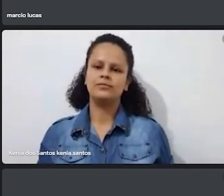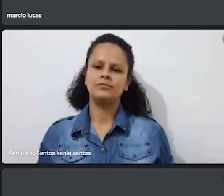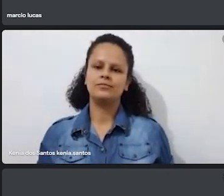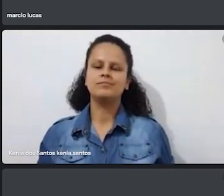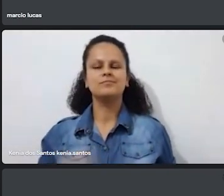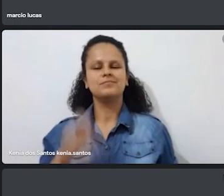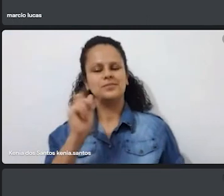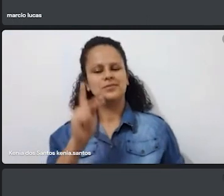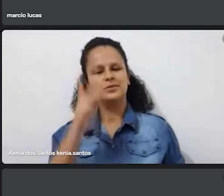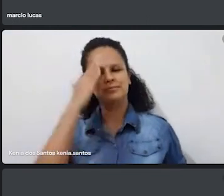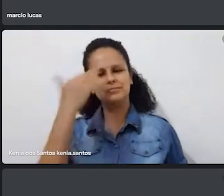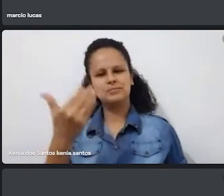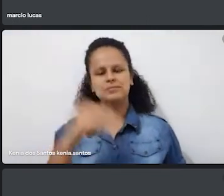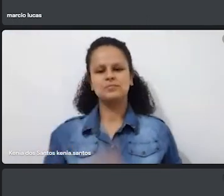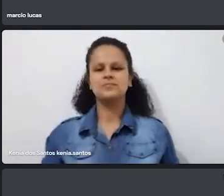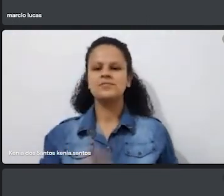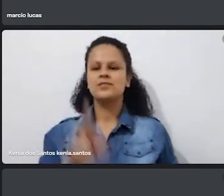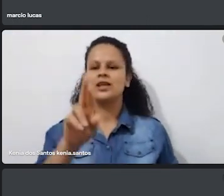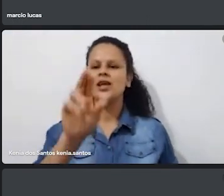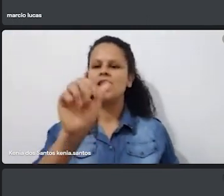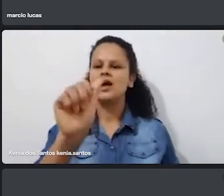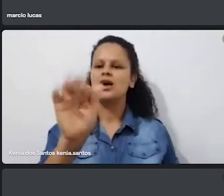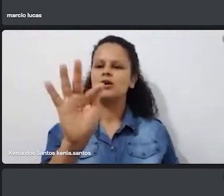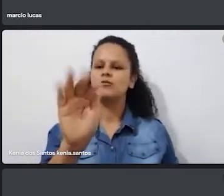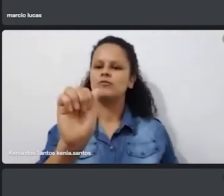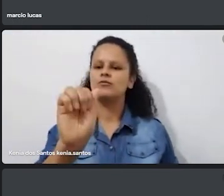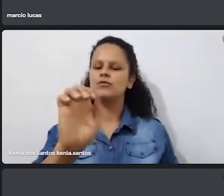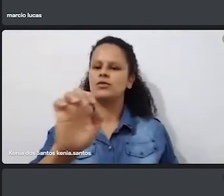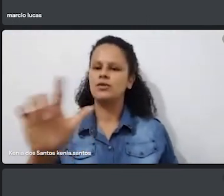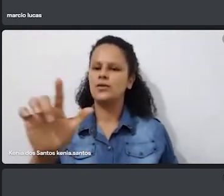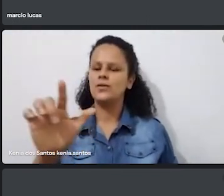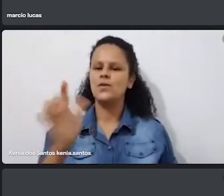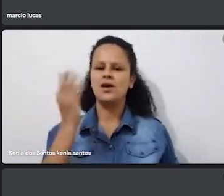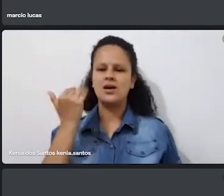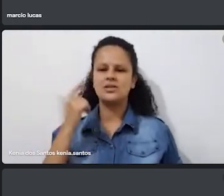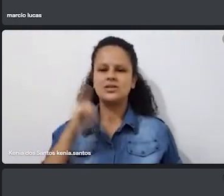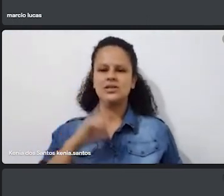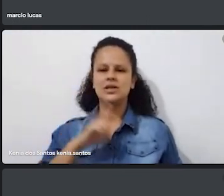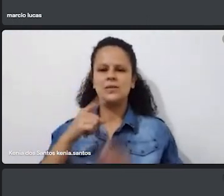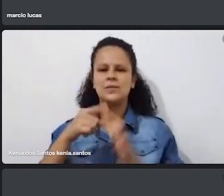Ok, obrigada. Rafael Magalhães, ele tinha feito